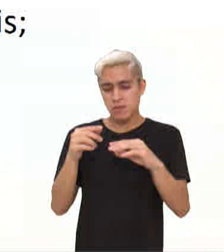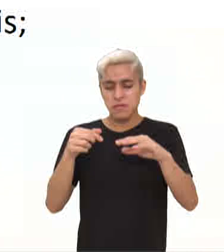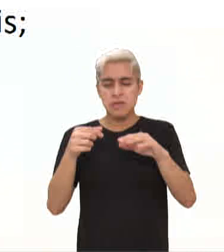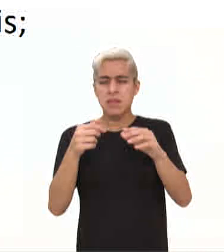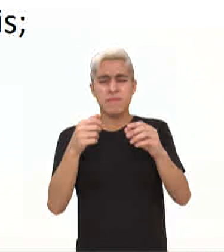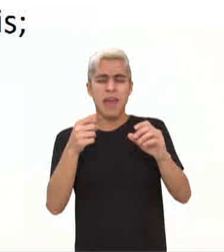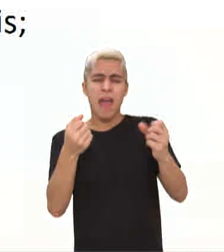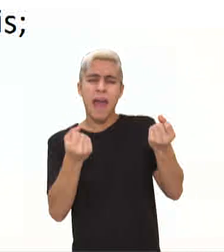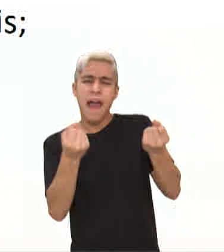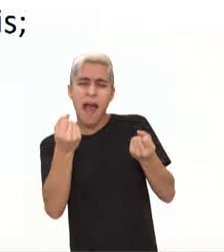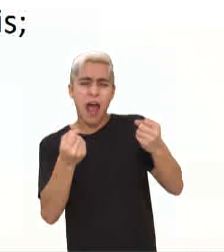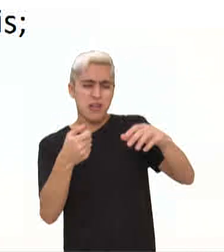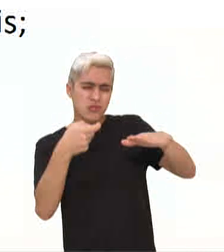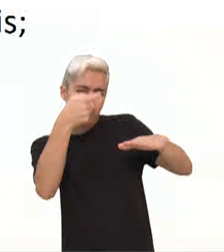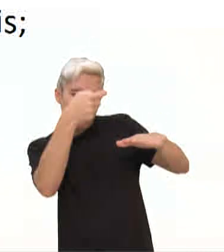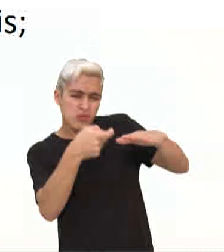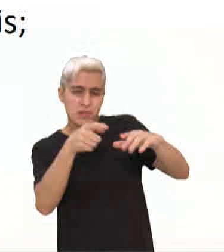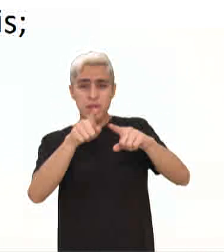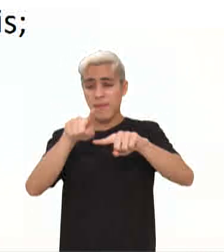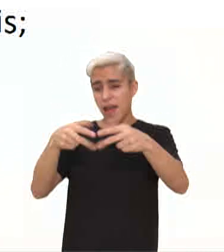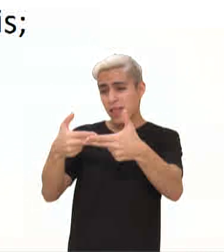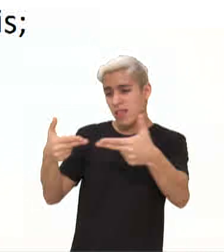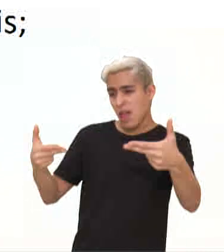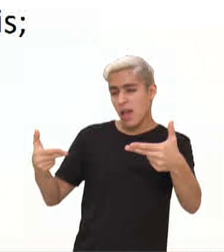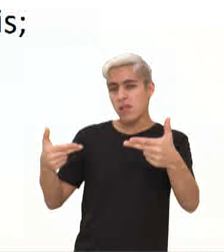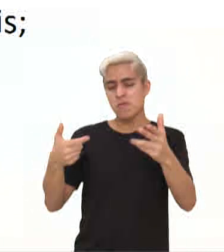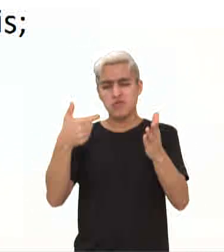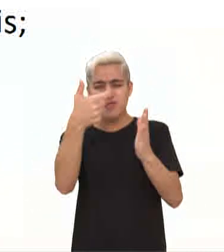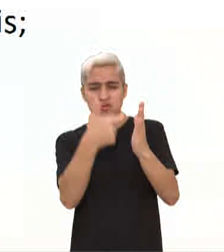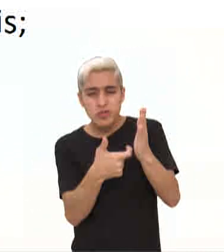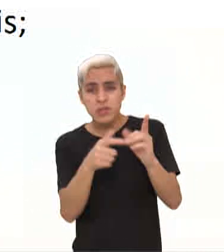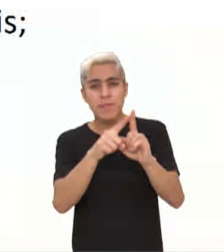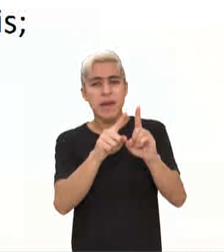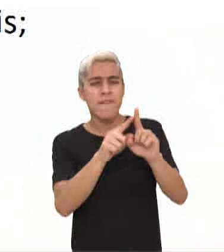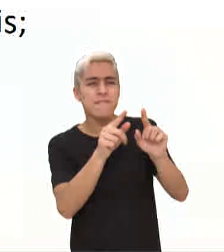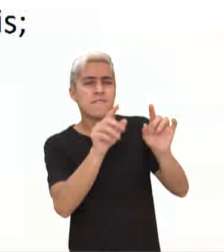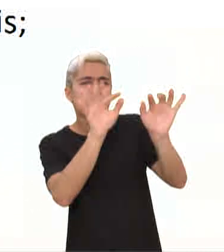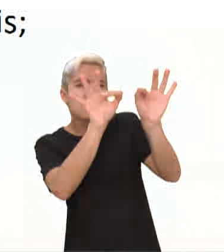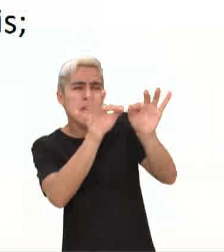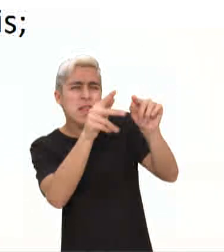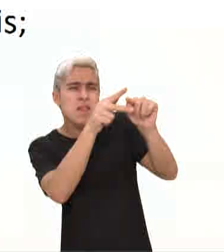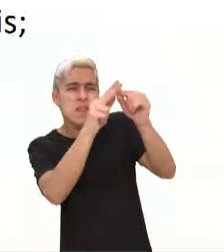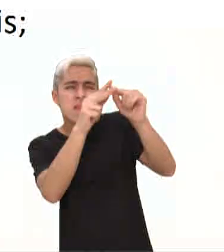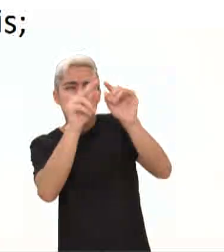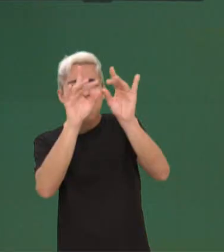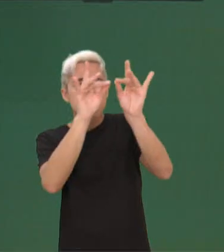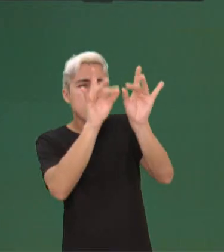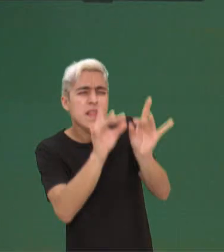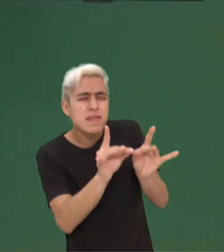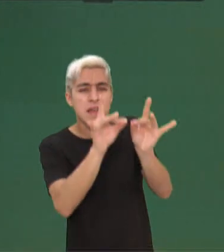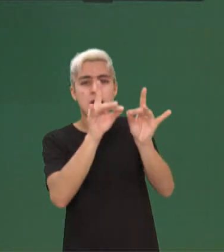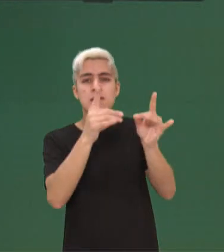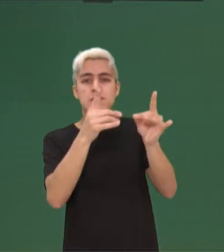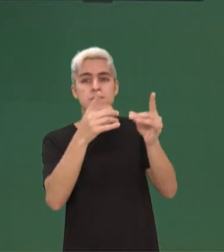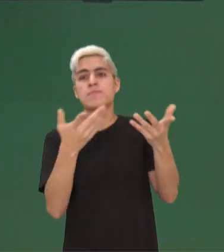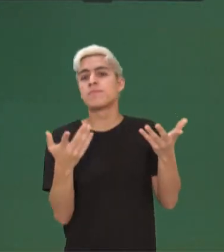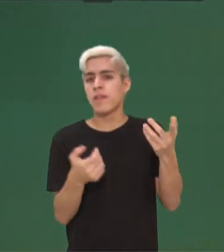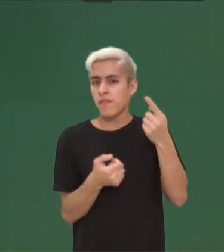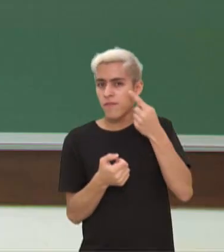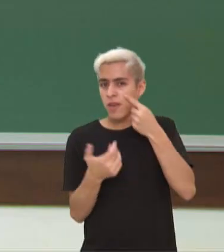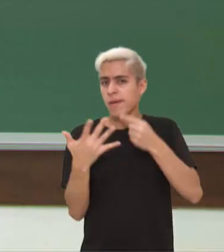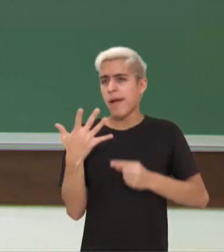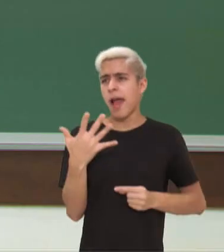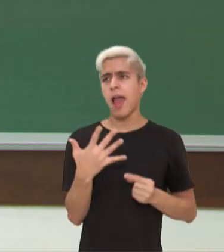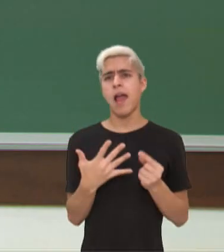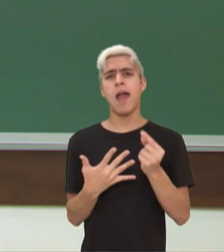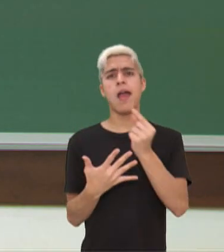esmaltados em veículos e eletrodomésticos e acabamentos industriais. Então vejam aqui a quantidade de produtos que